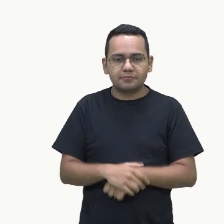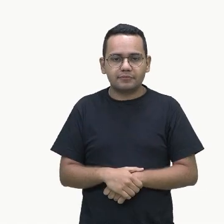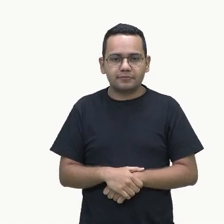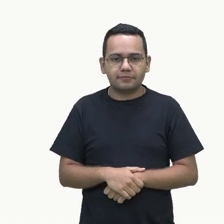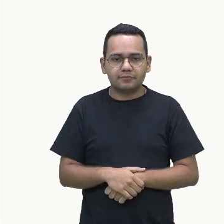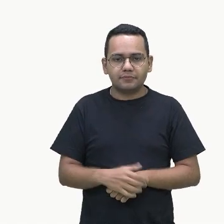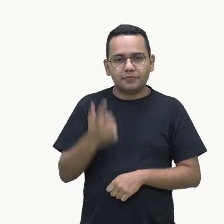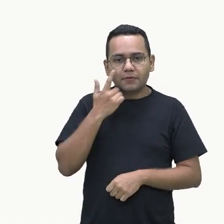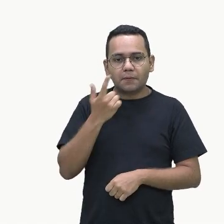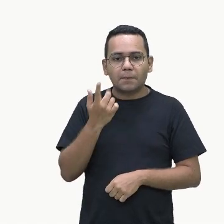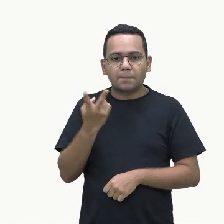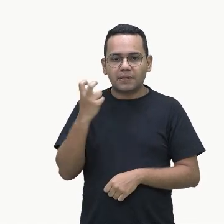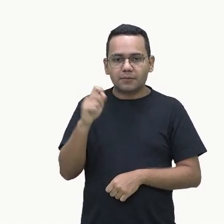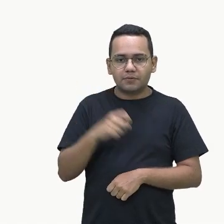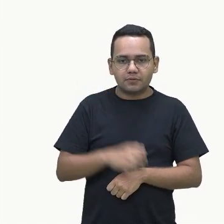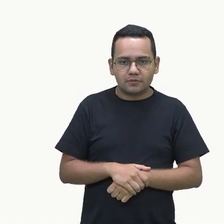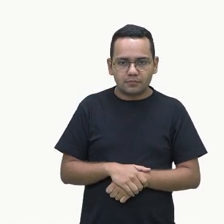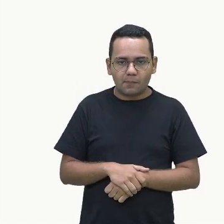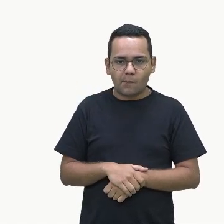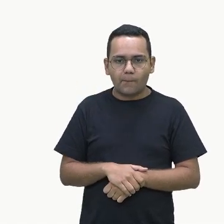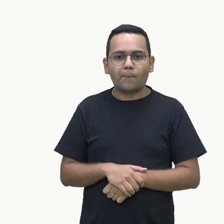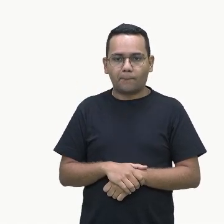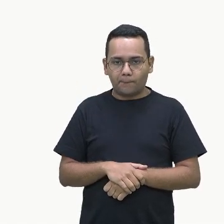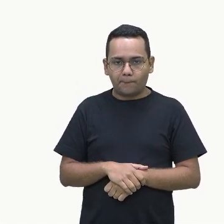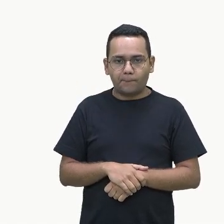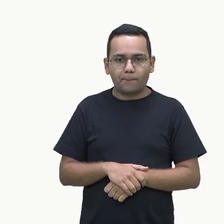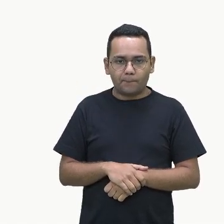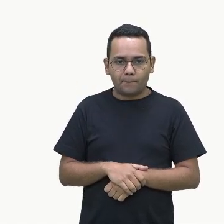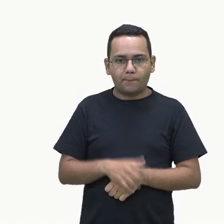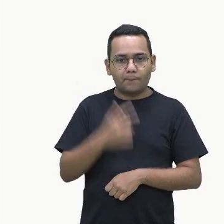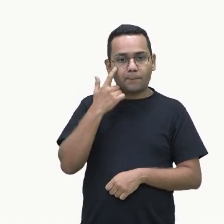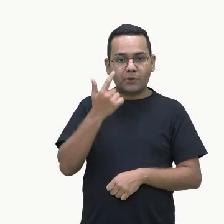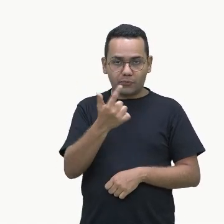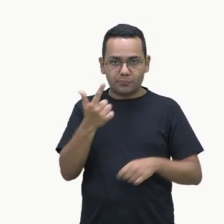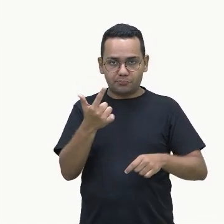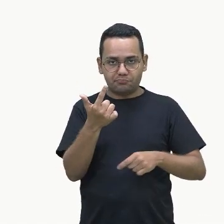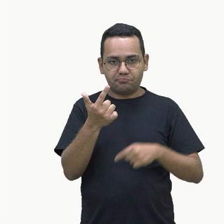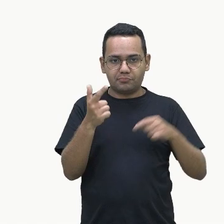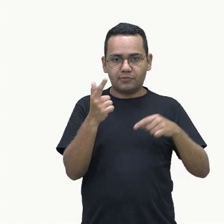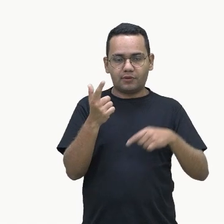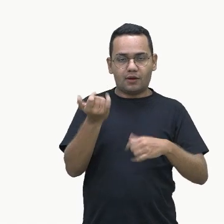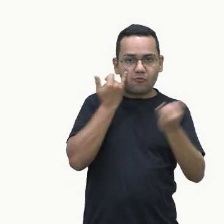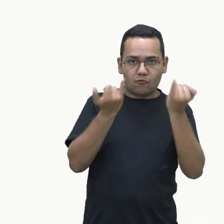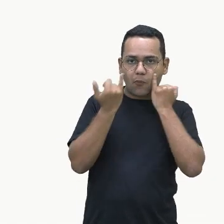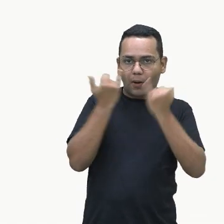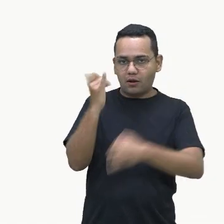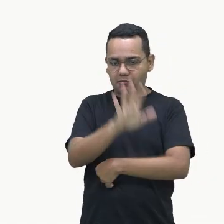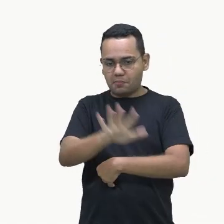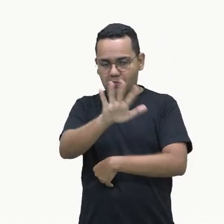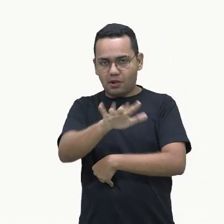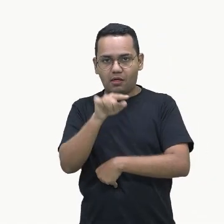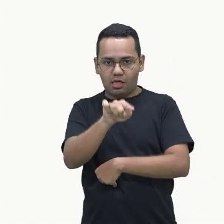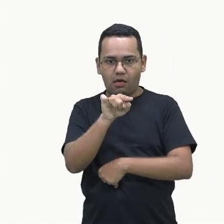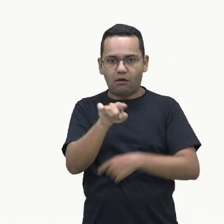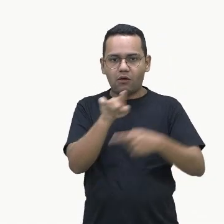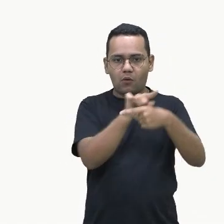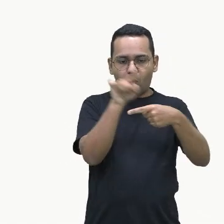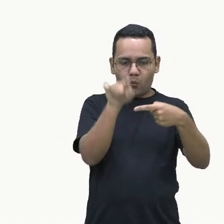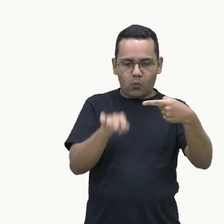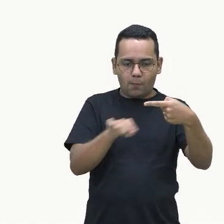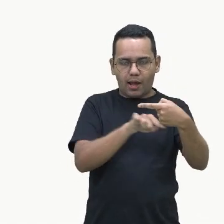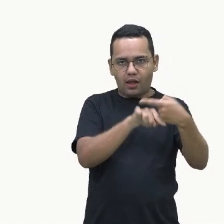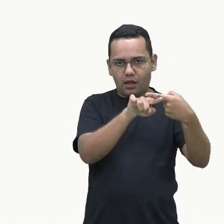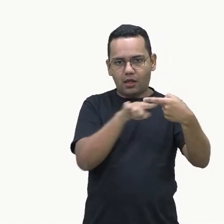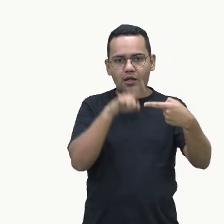da minha hipotenusa, que está de amarelo, aqui neste meu primeiro triângulo aqui, ó, ele possui quantos triângulozinhos?